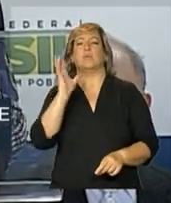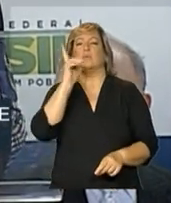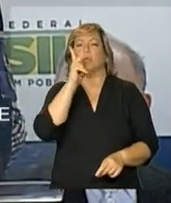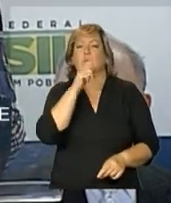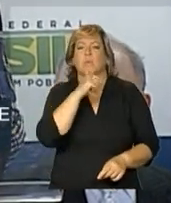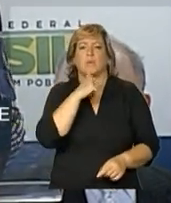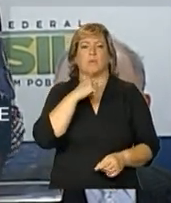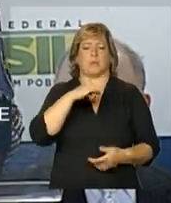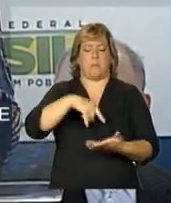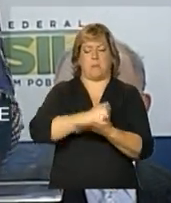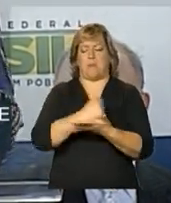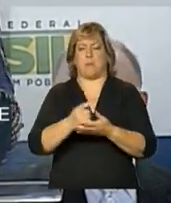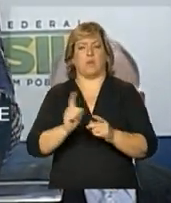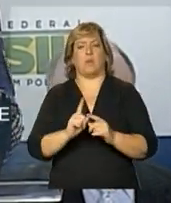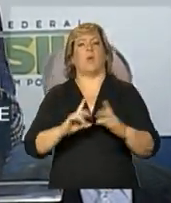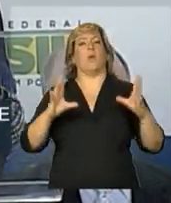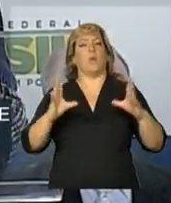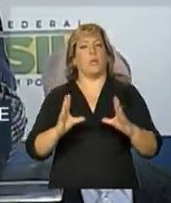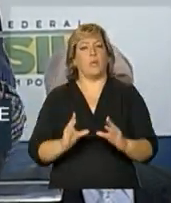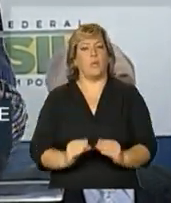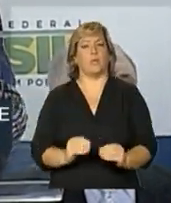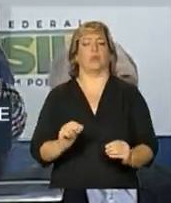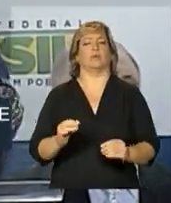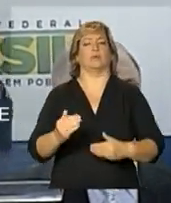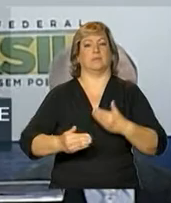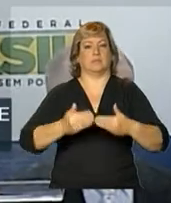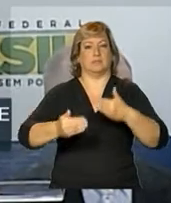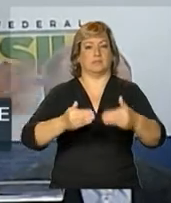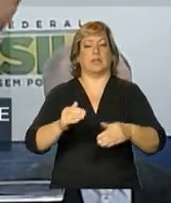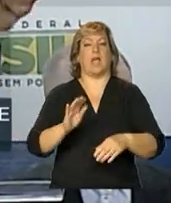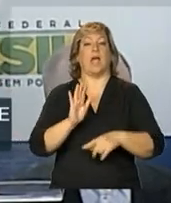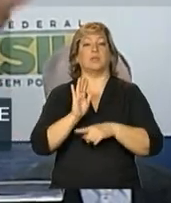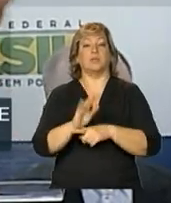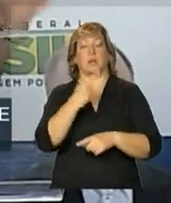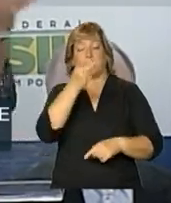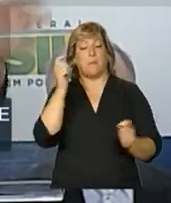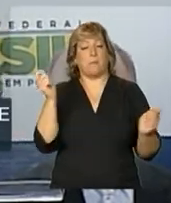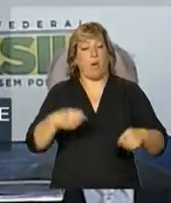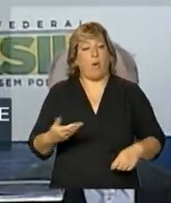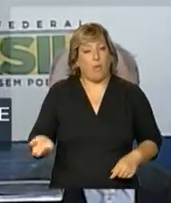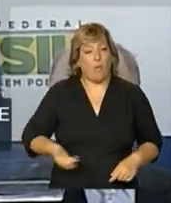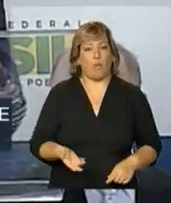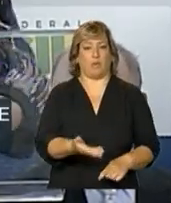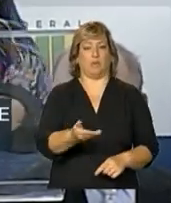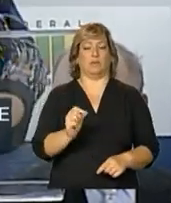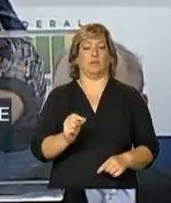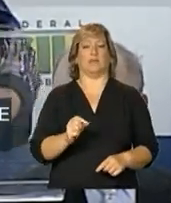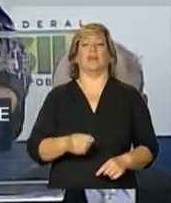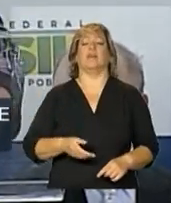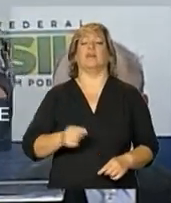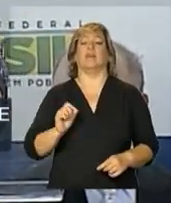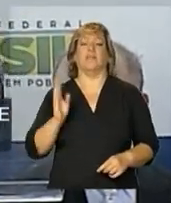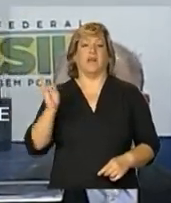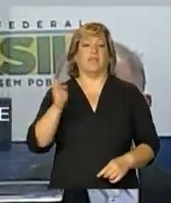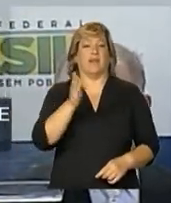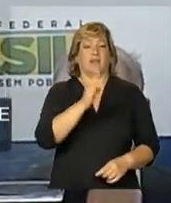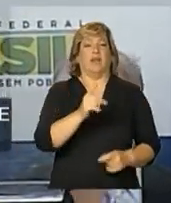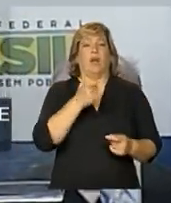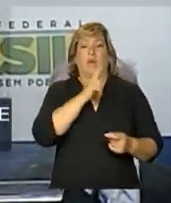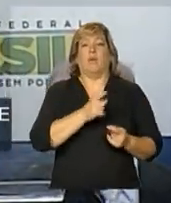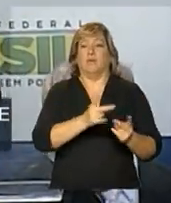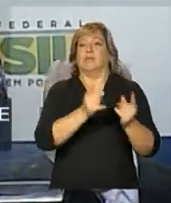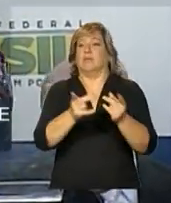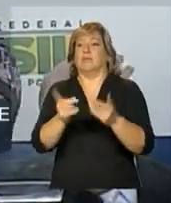procedimentos impediram que as pessoas têm um decorrer em vários guichês para conseguir